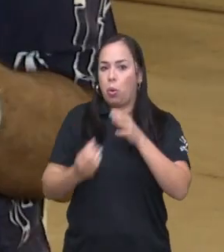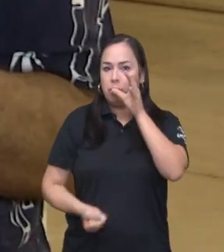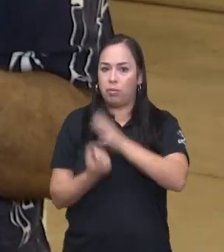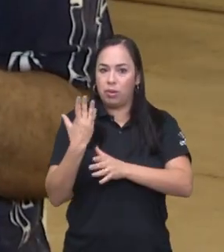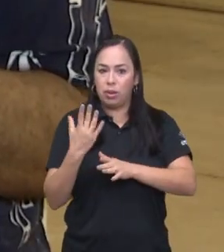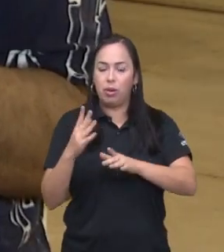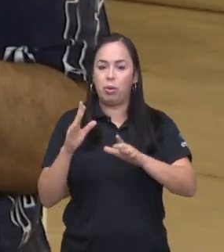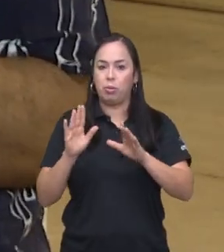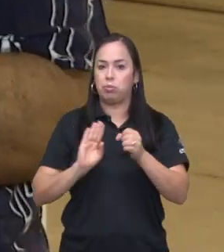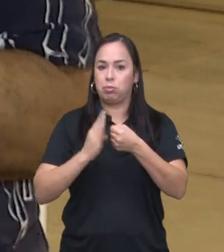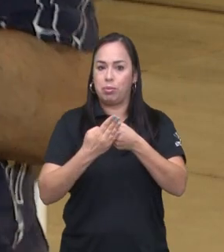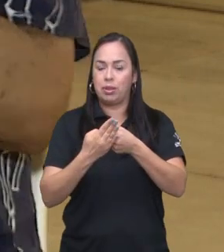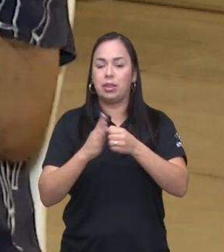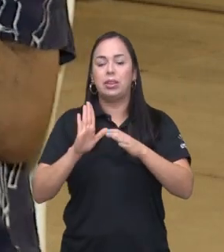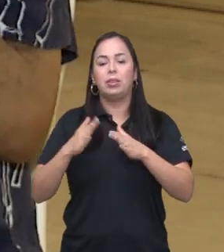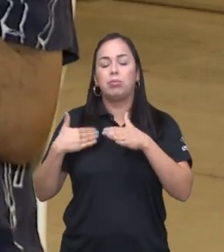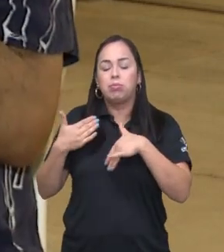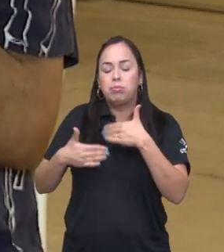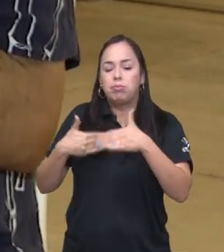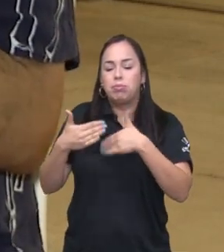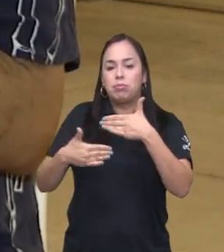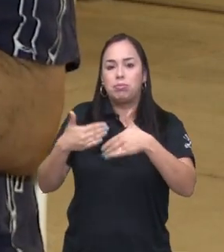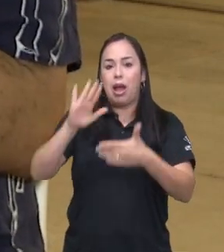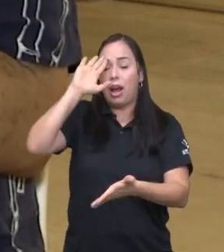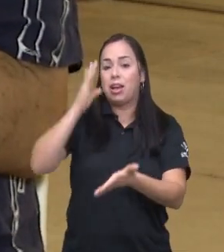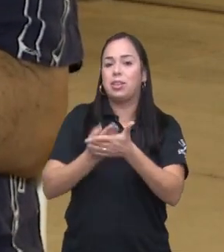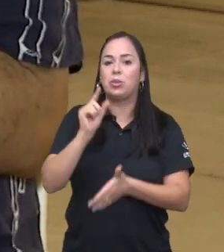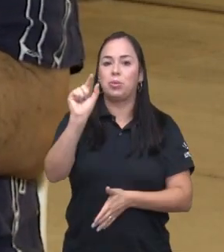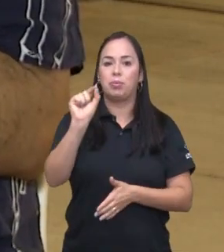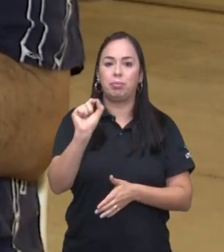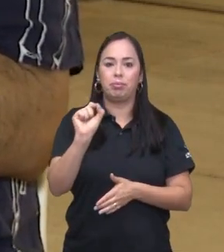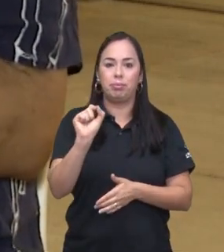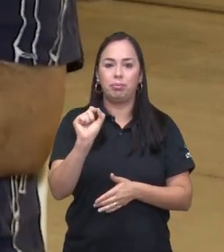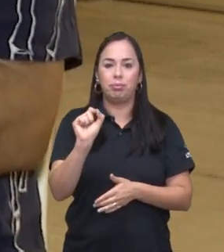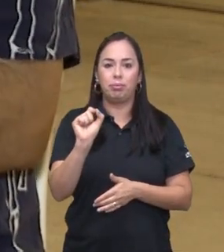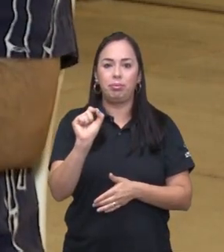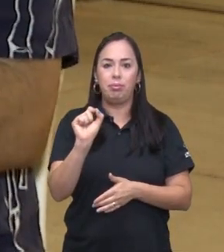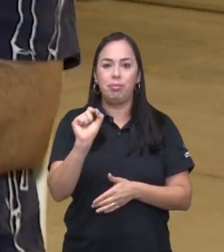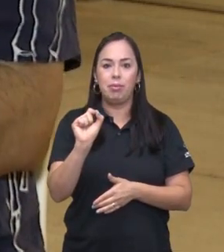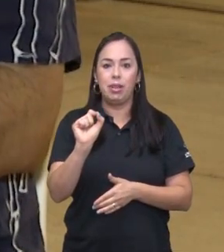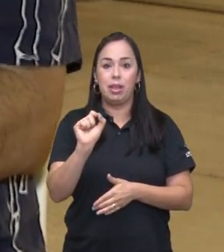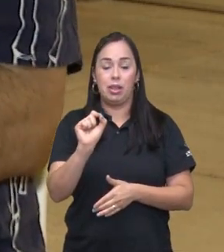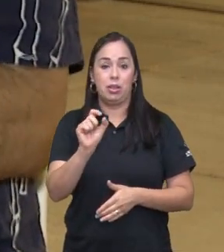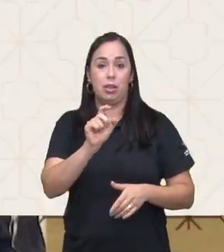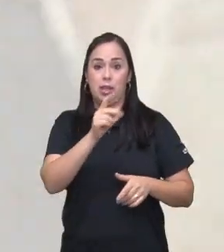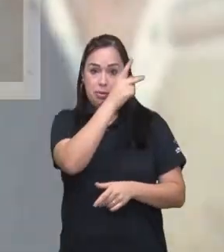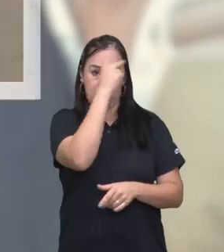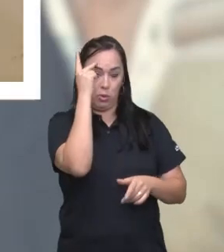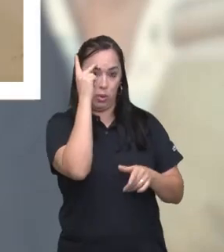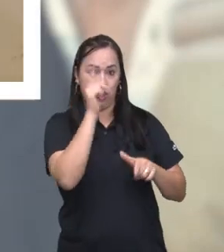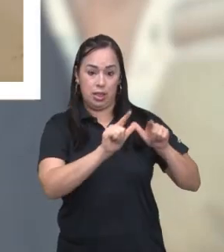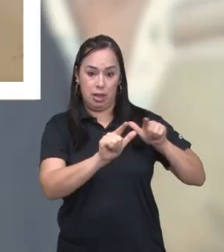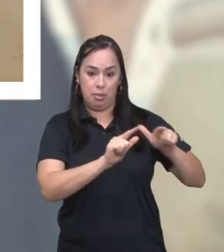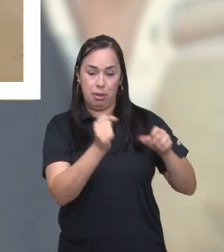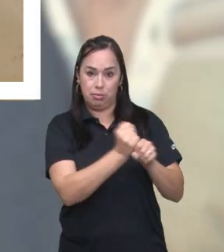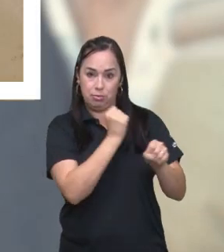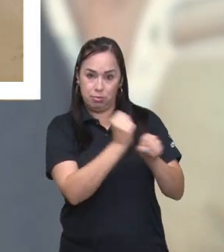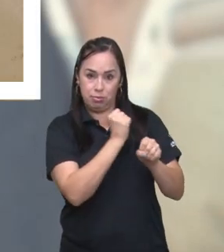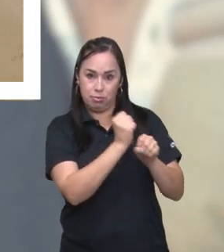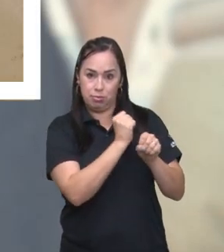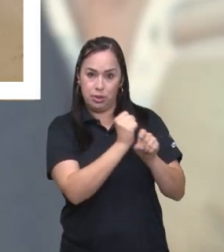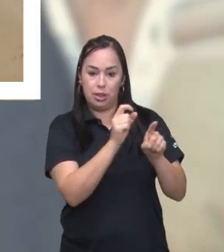a origem dele, acredito que foi quando o pessoal da construção civil, na pessoa do seu Pedro